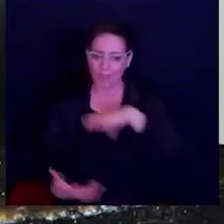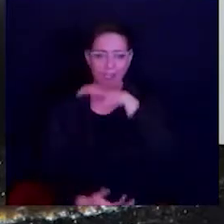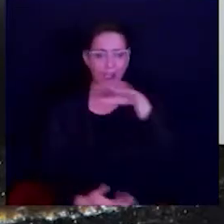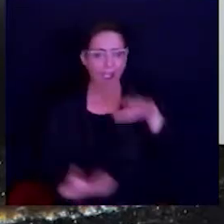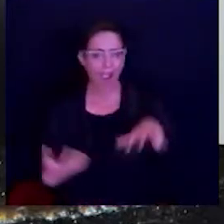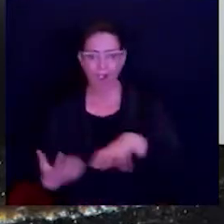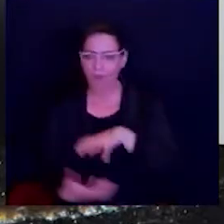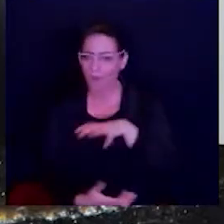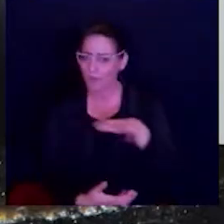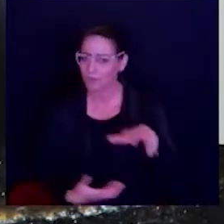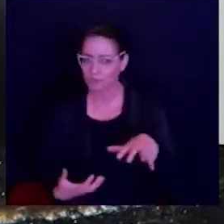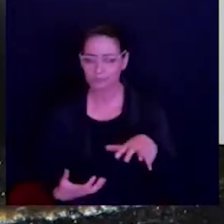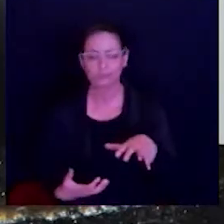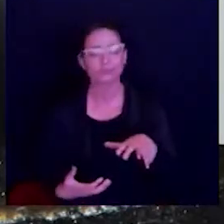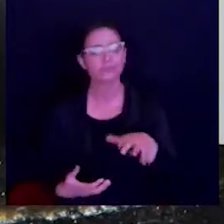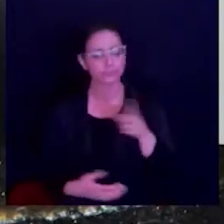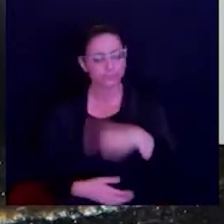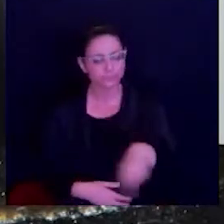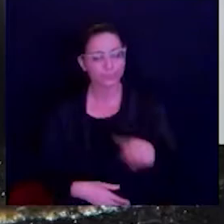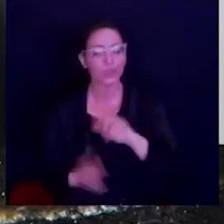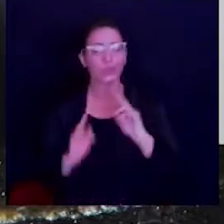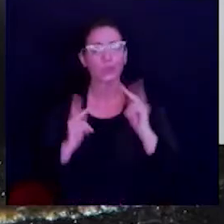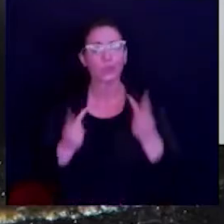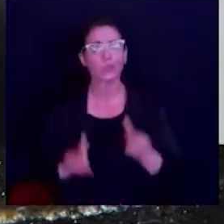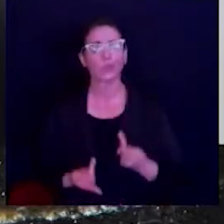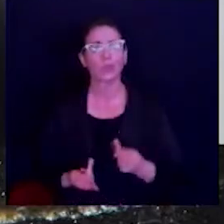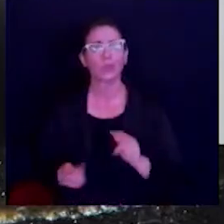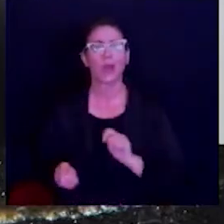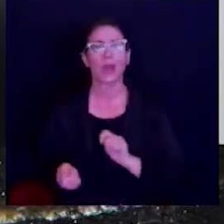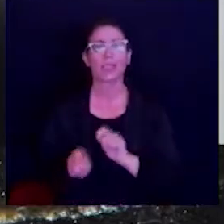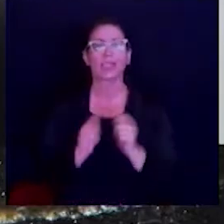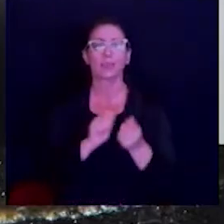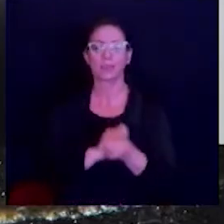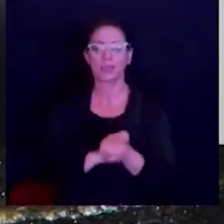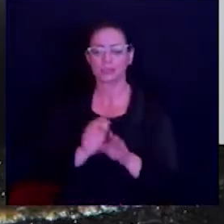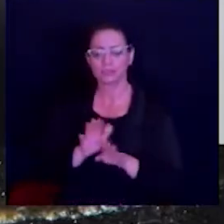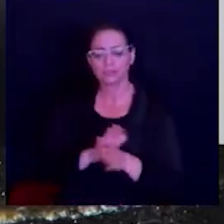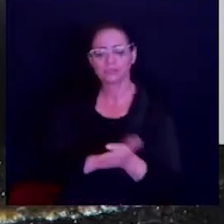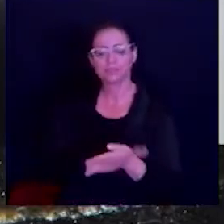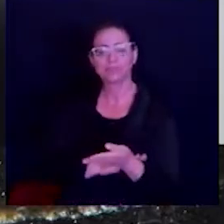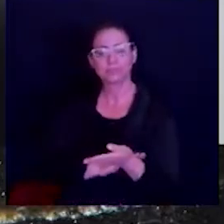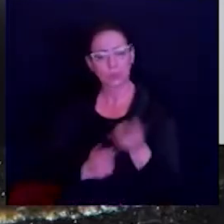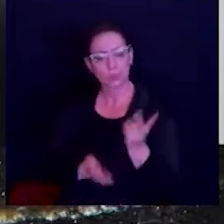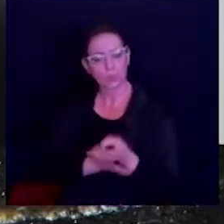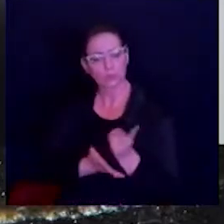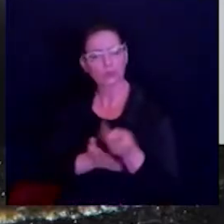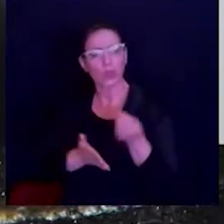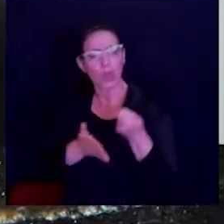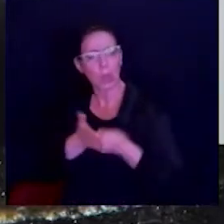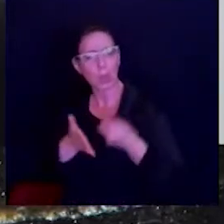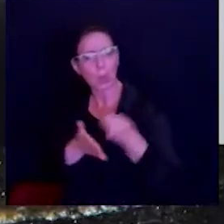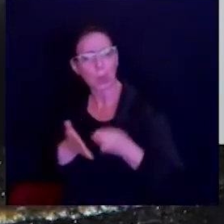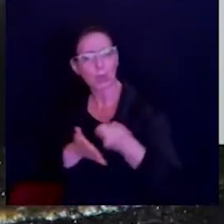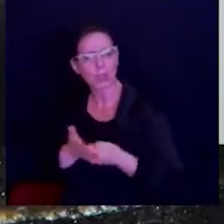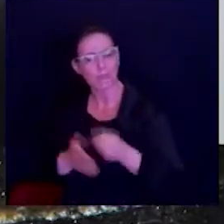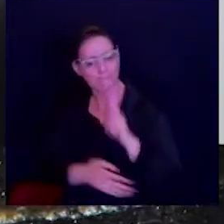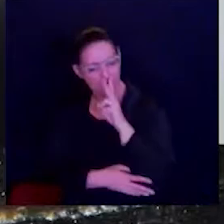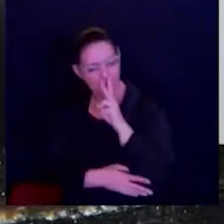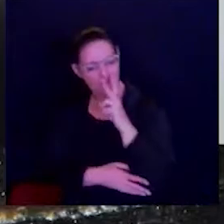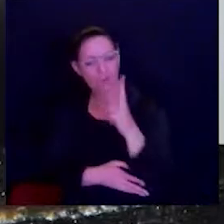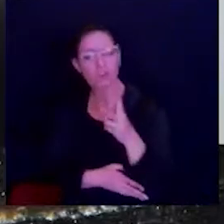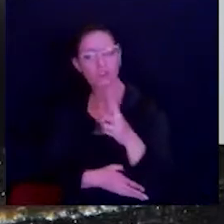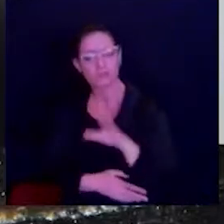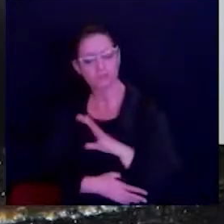ser humano é adaptável. Mantenham um espírito de luta e garra. E o mais